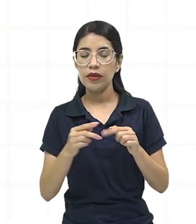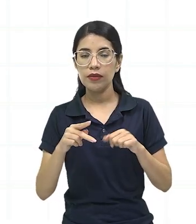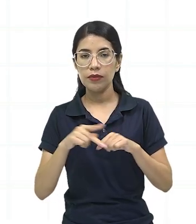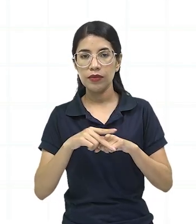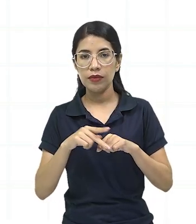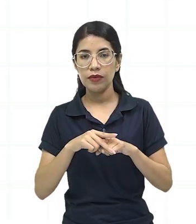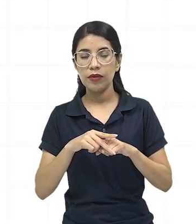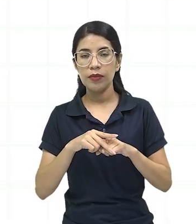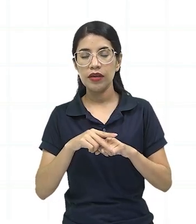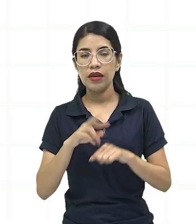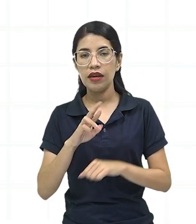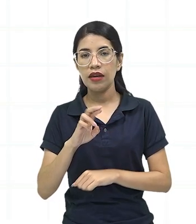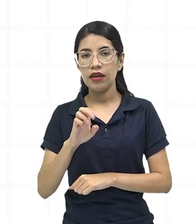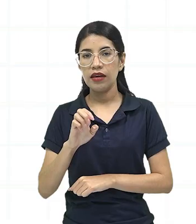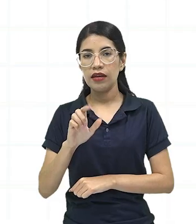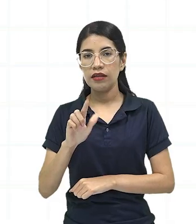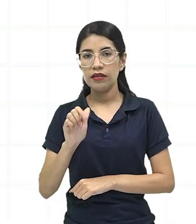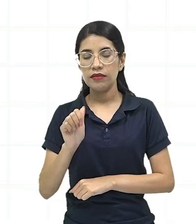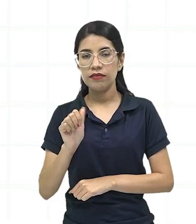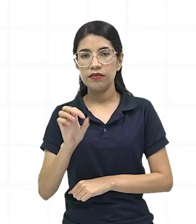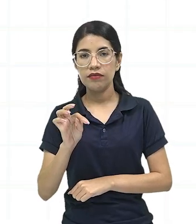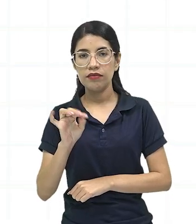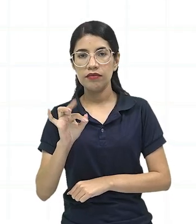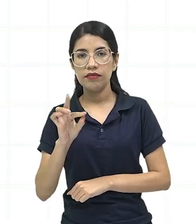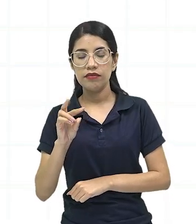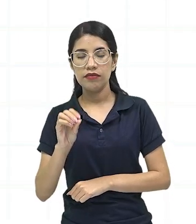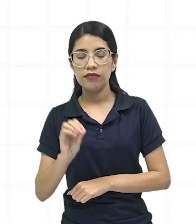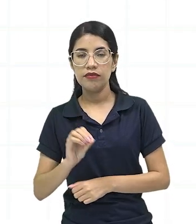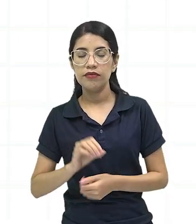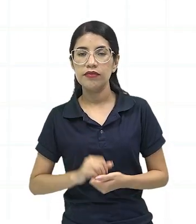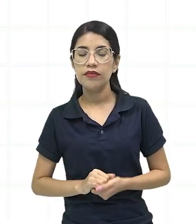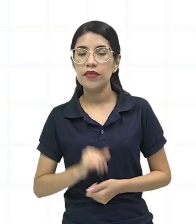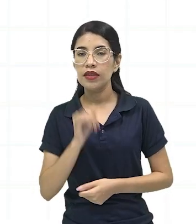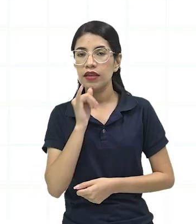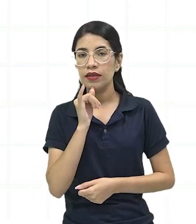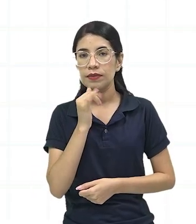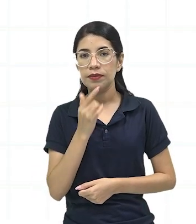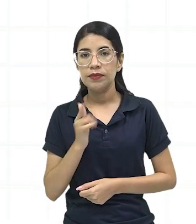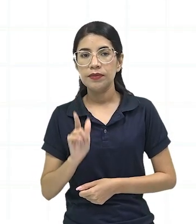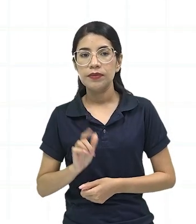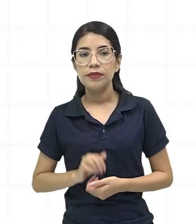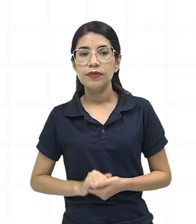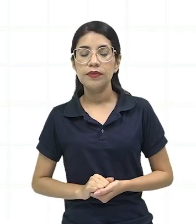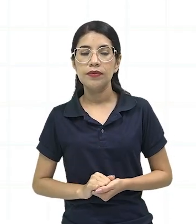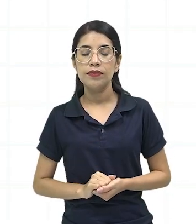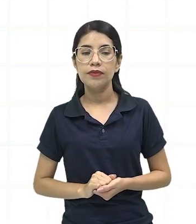relativo, certo? Muito bem, vamos lá para o nosso próximo exemplo.